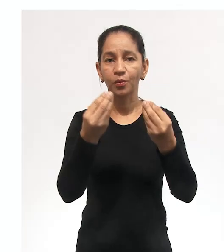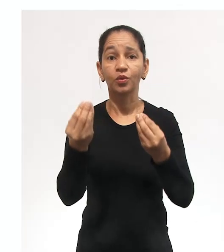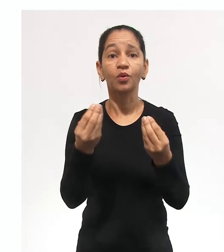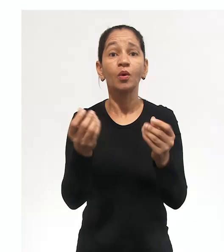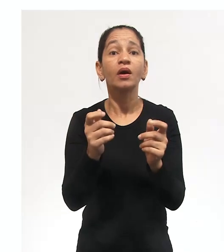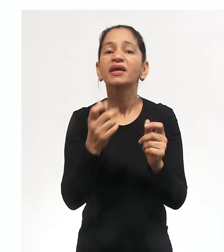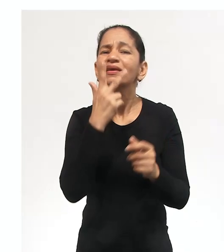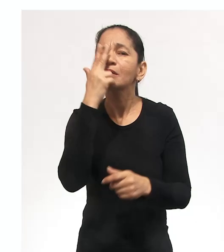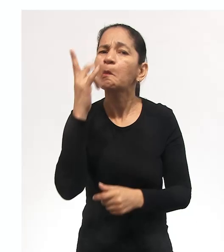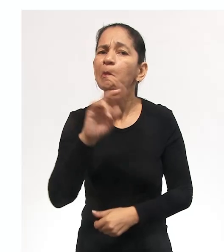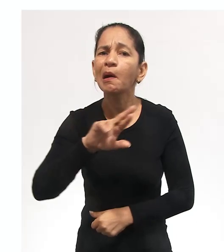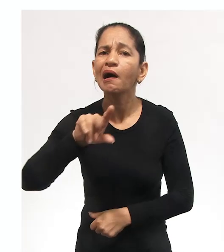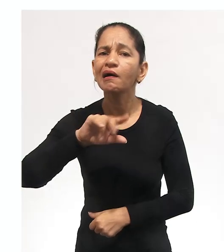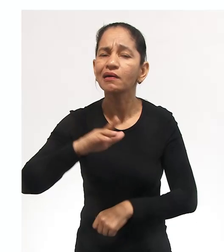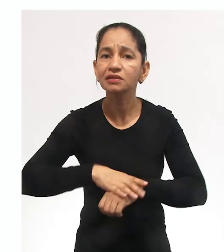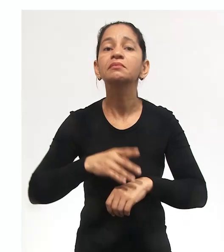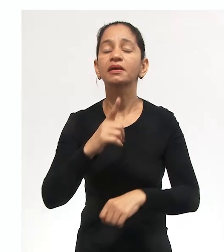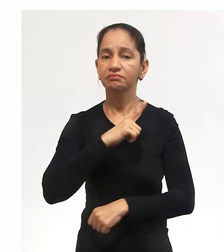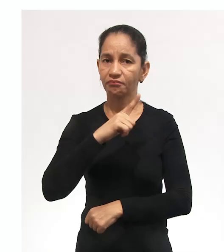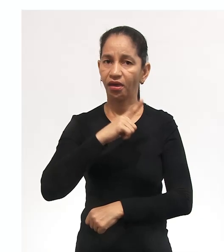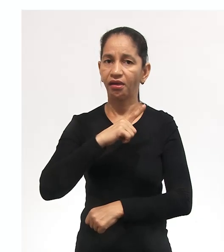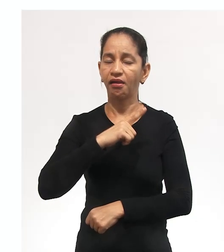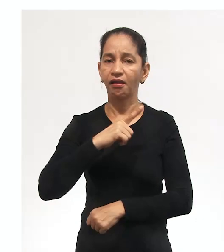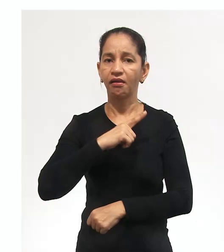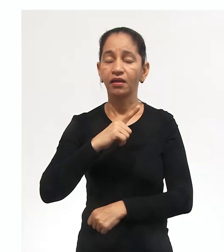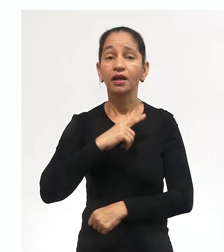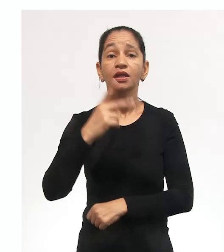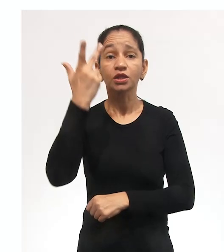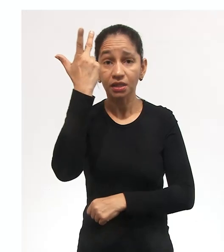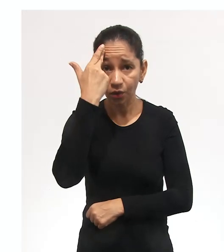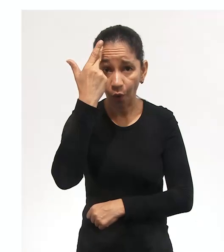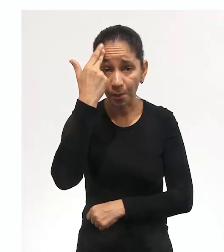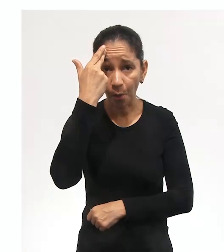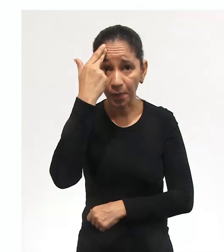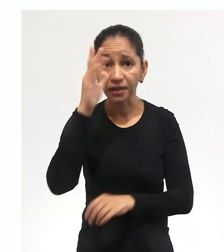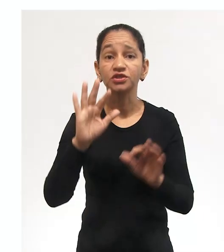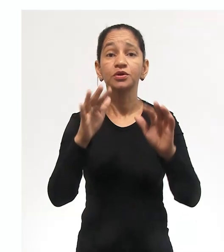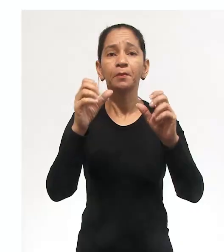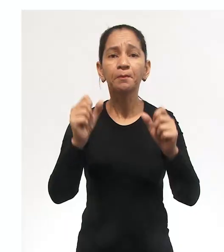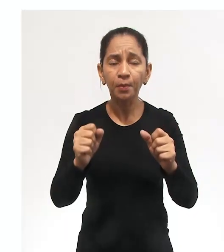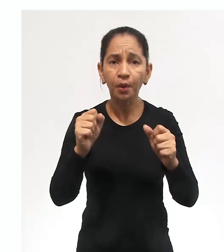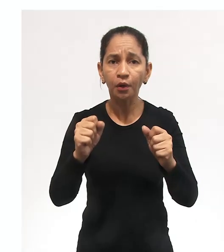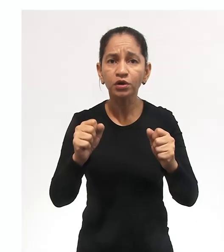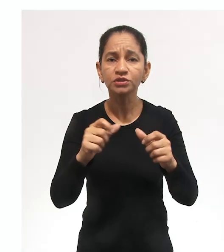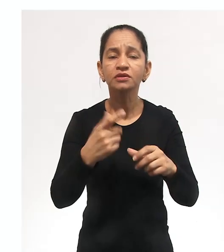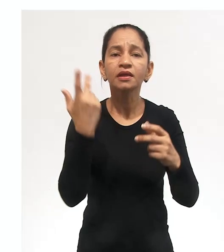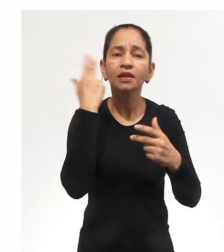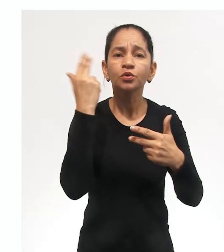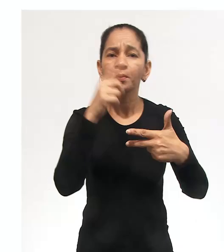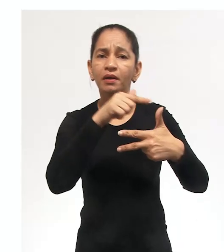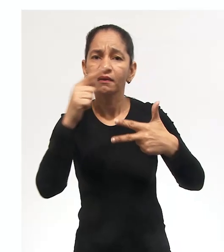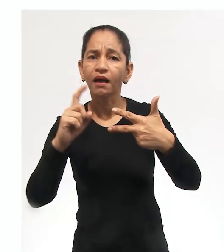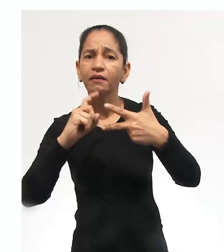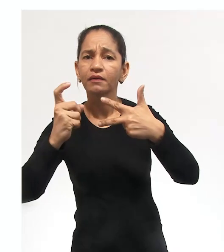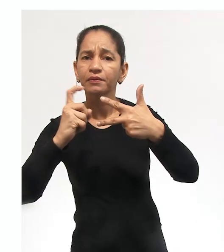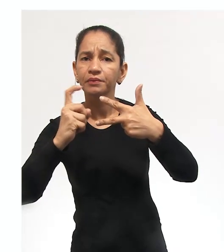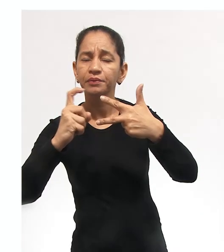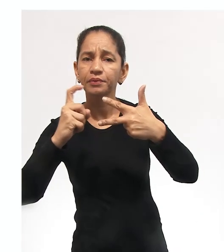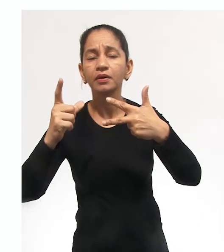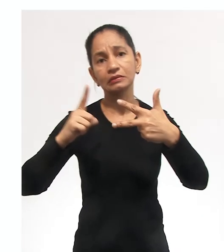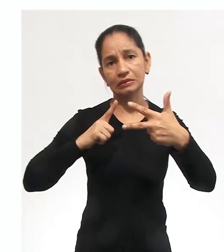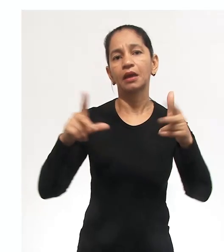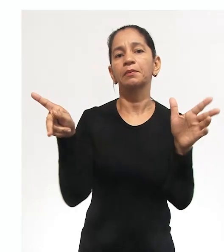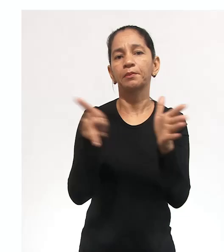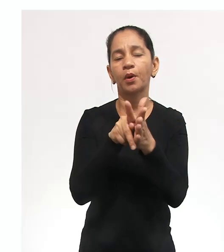do legislativo. Natureza executiva, professor. O legislativo pode ter natureza executiva lá do Poder Executivo? Sim, o